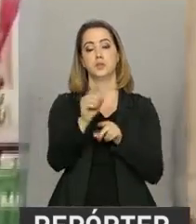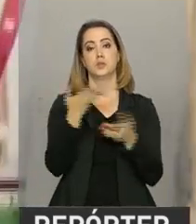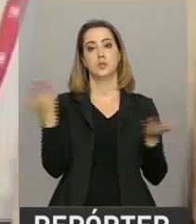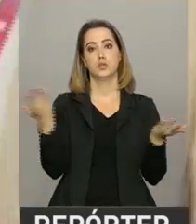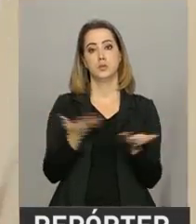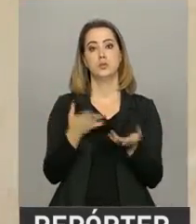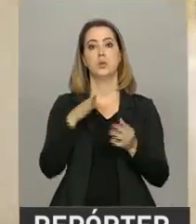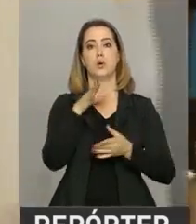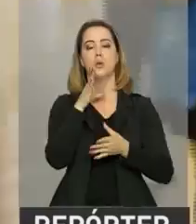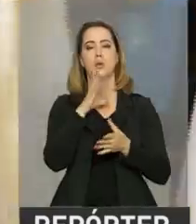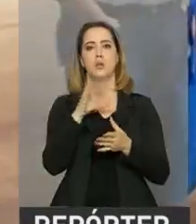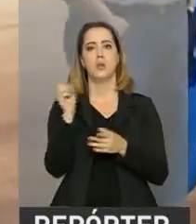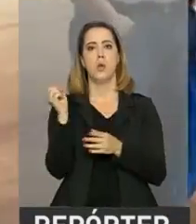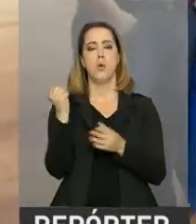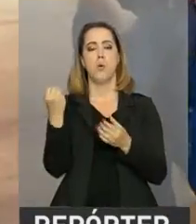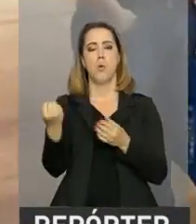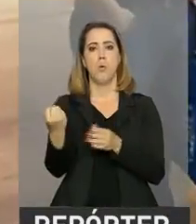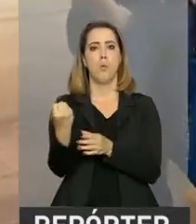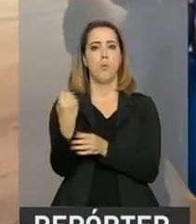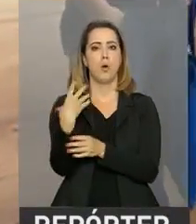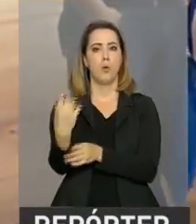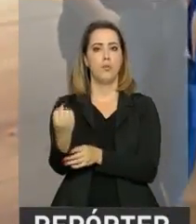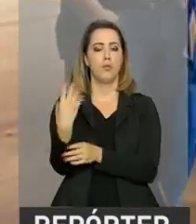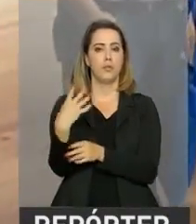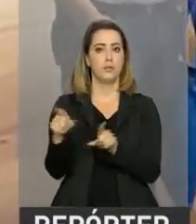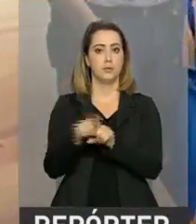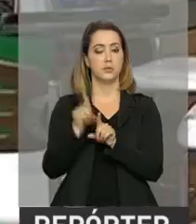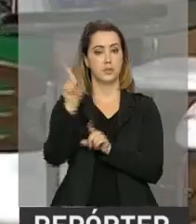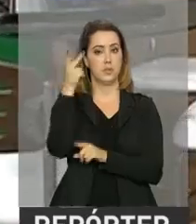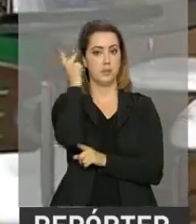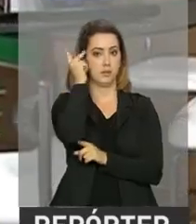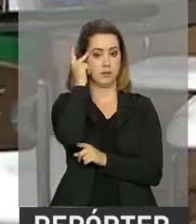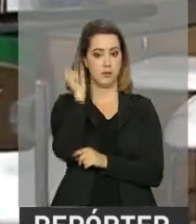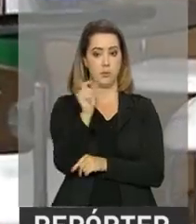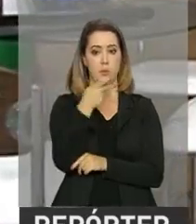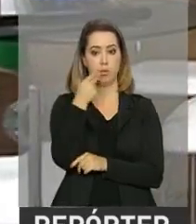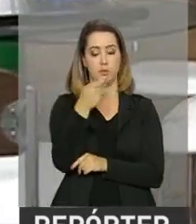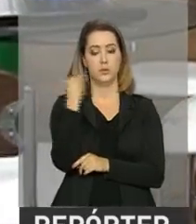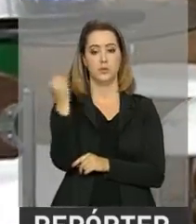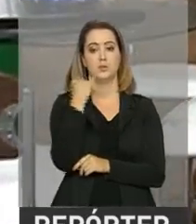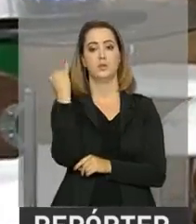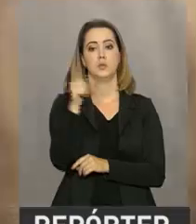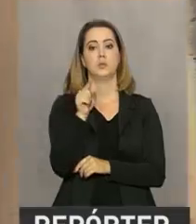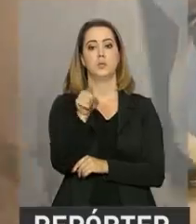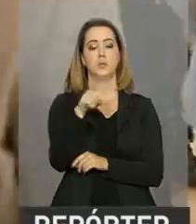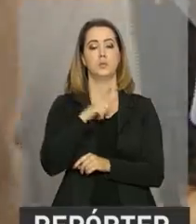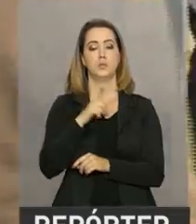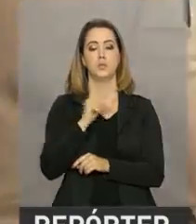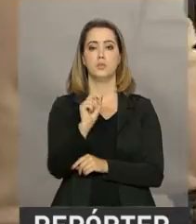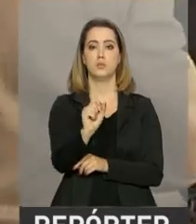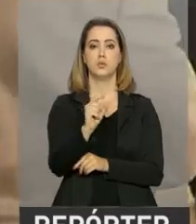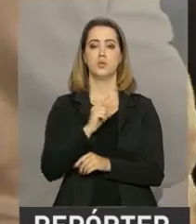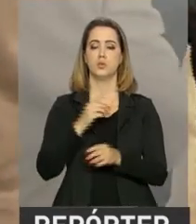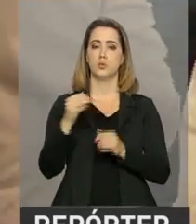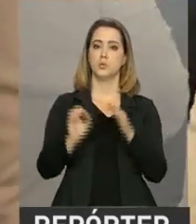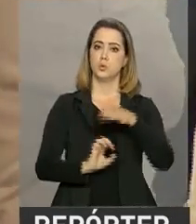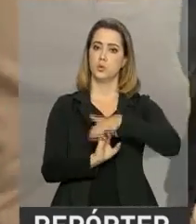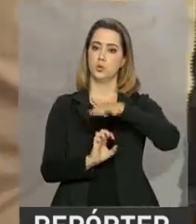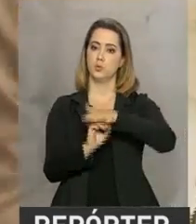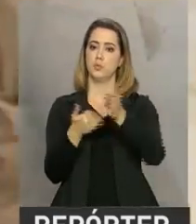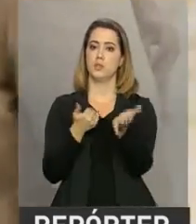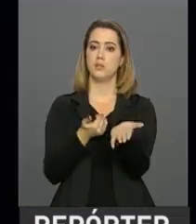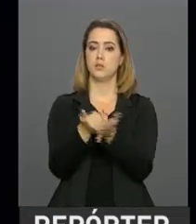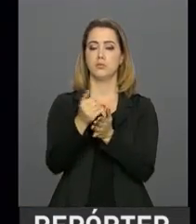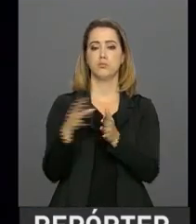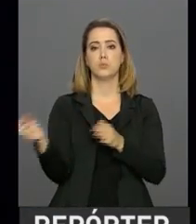uma conferência de startups e empreendedorismo em São Paulo, falou sobre a importância desse tipo de empresa para a inovação e geração